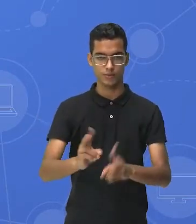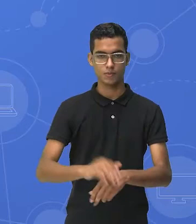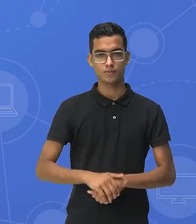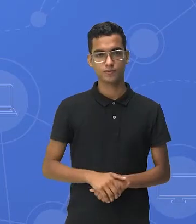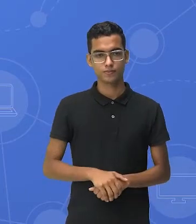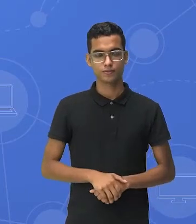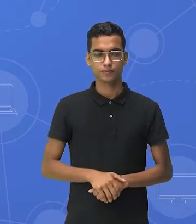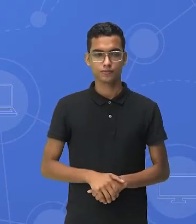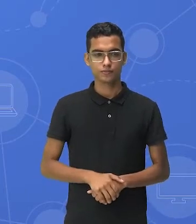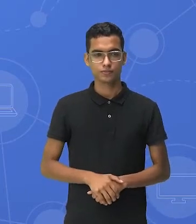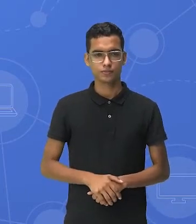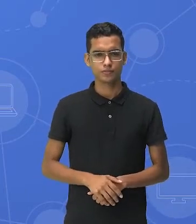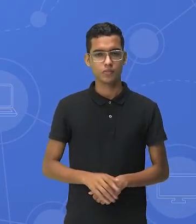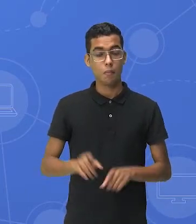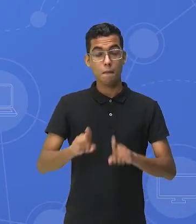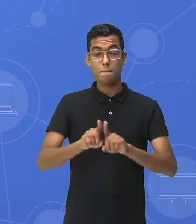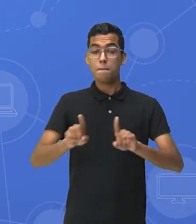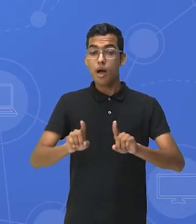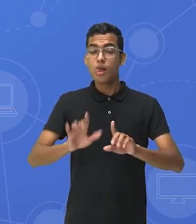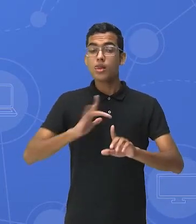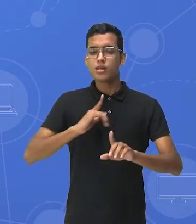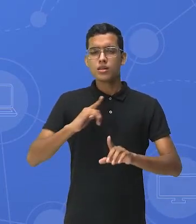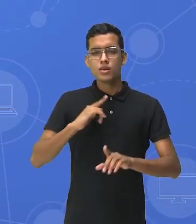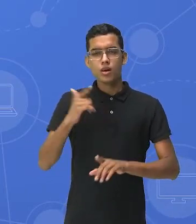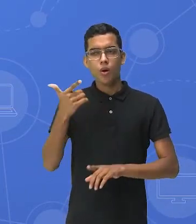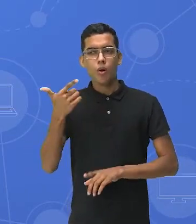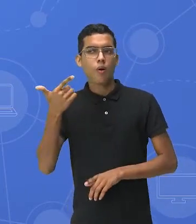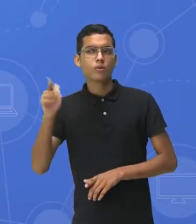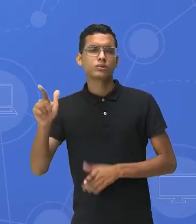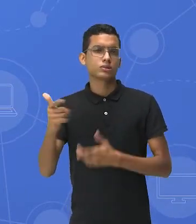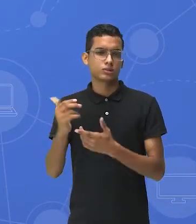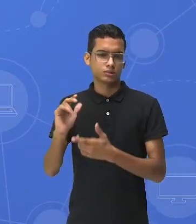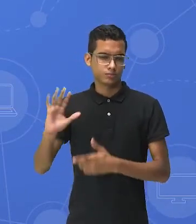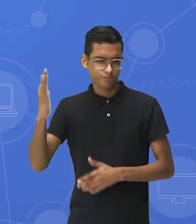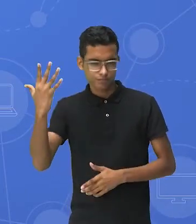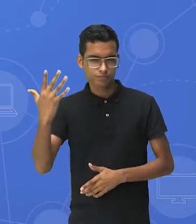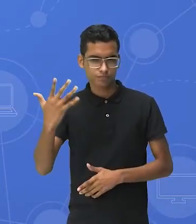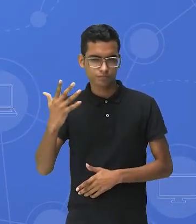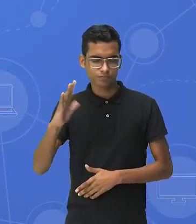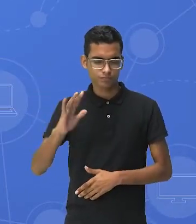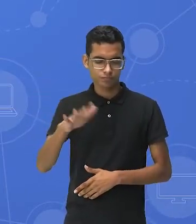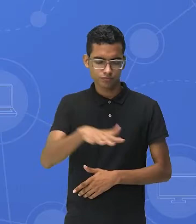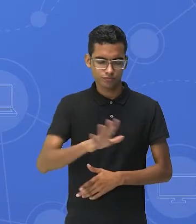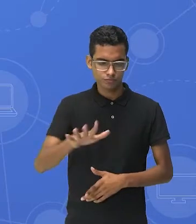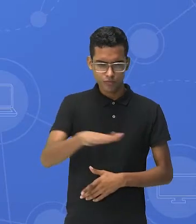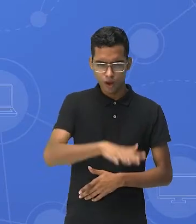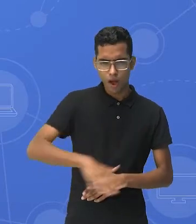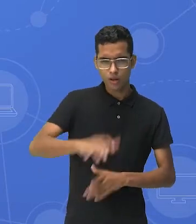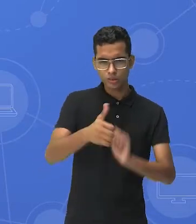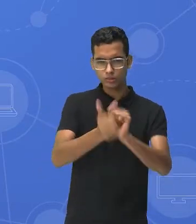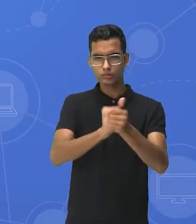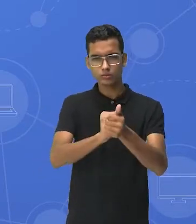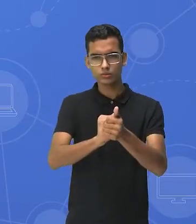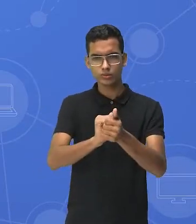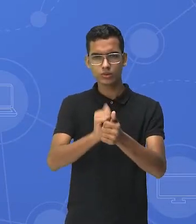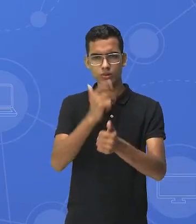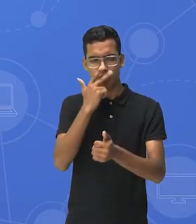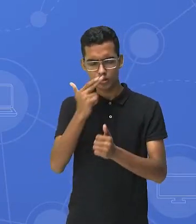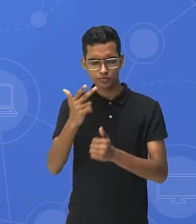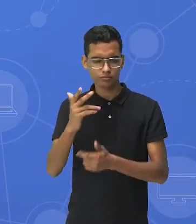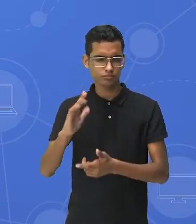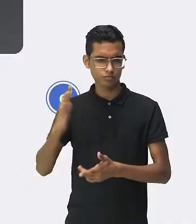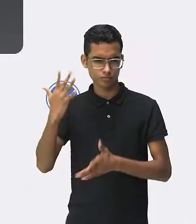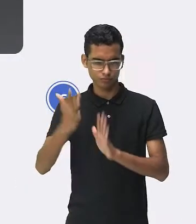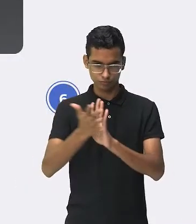tem outras questões que ocorrem dentro do mundo esportivo que vocês vão ver que são atos que discriminam. Vamos prosseguir com a